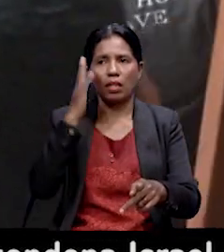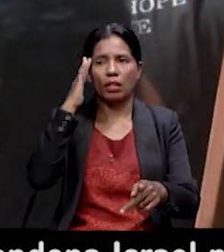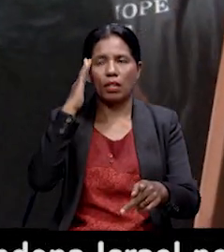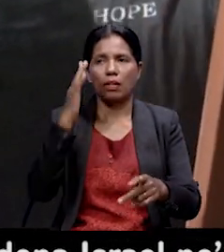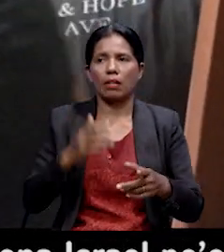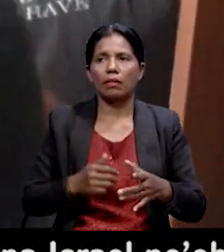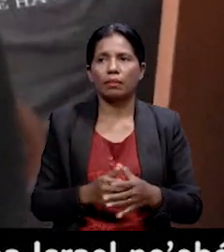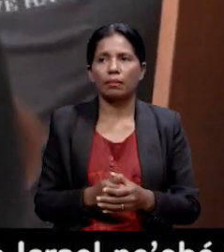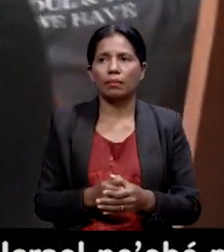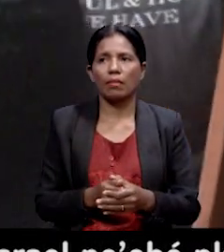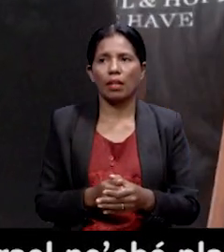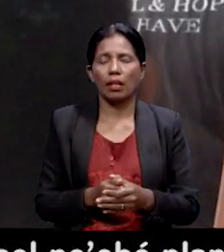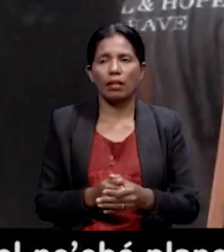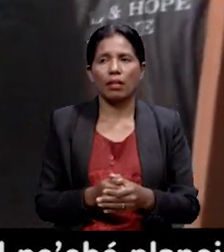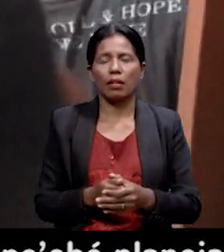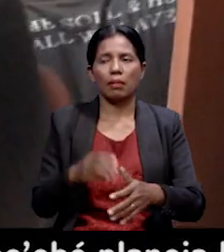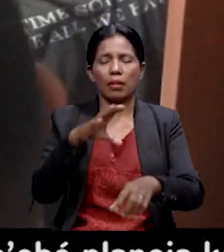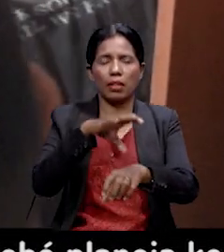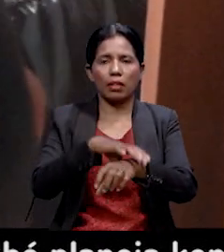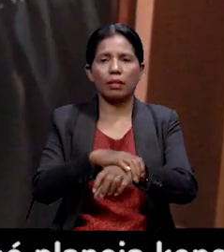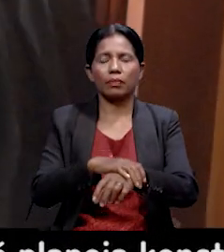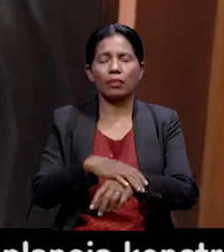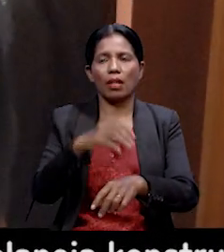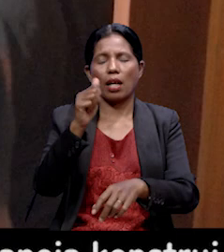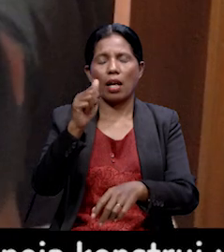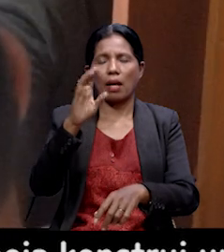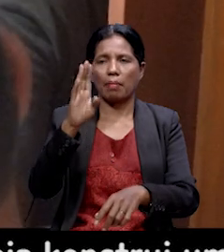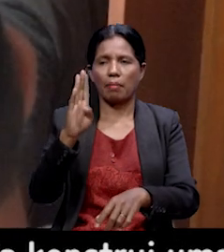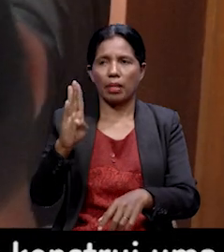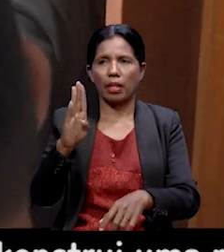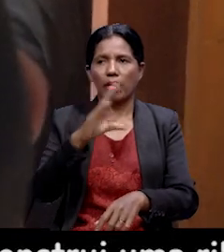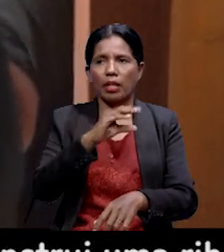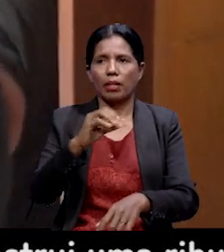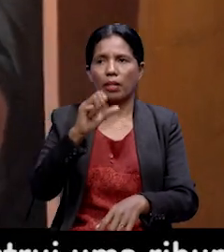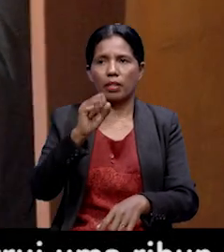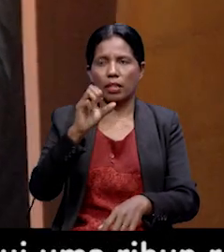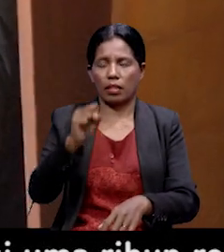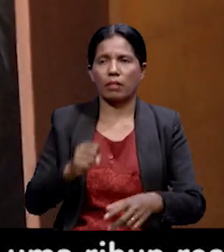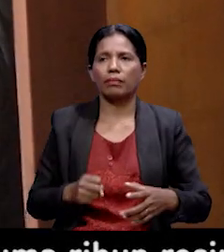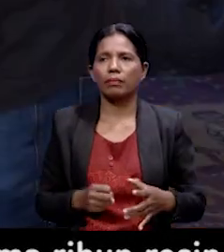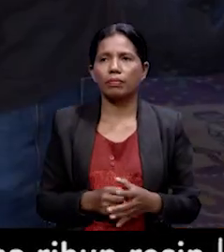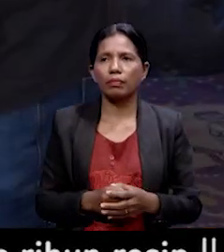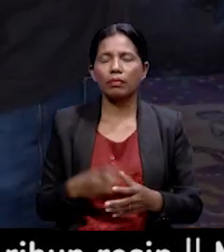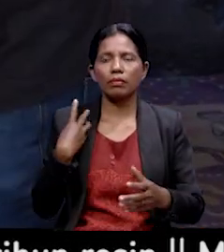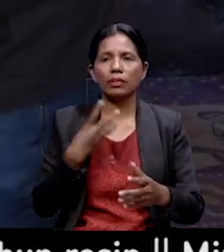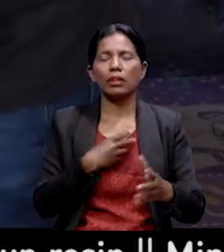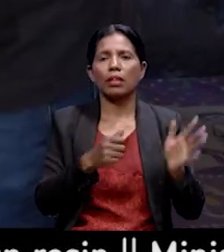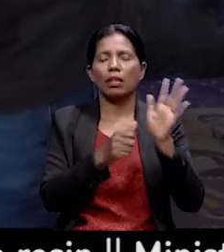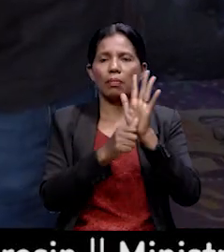inicial esse AB no SS. Ita se apresenta